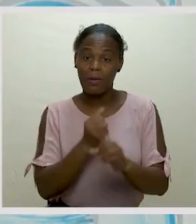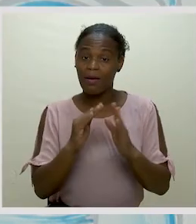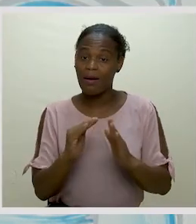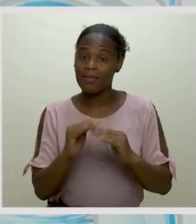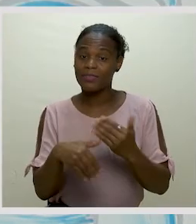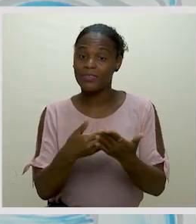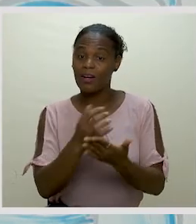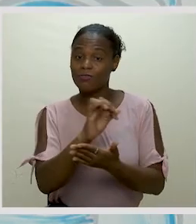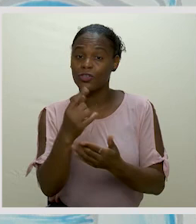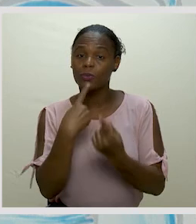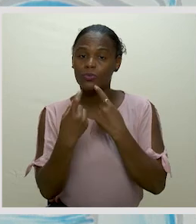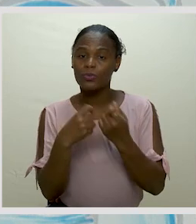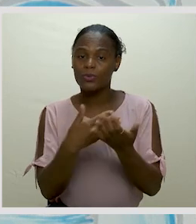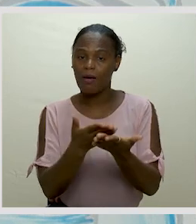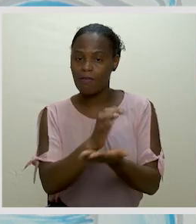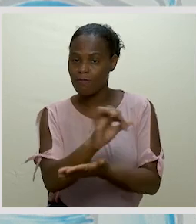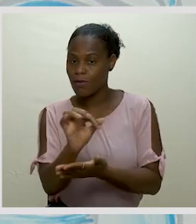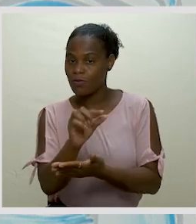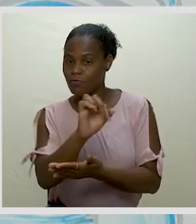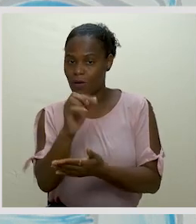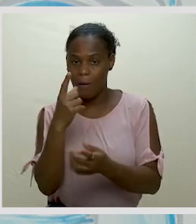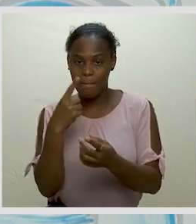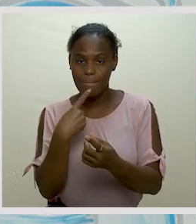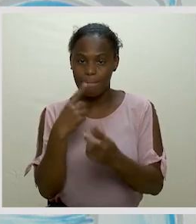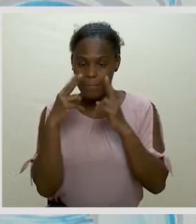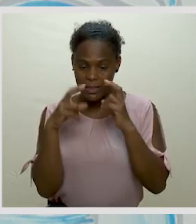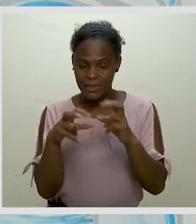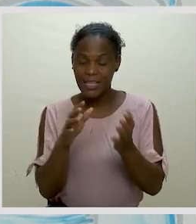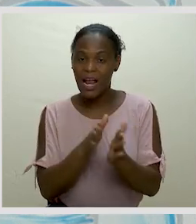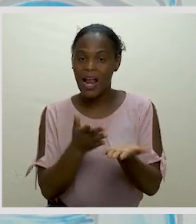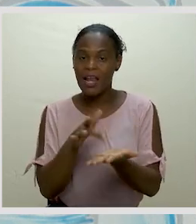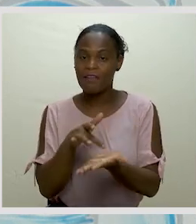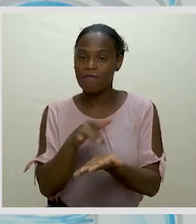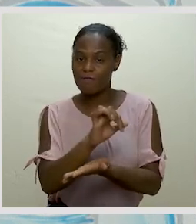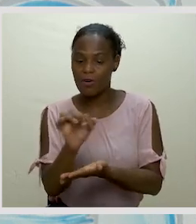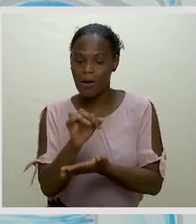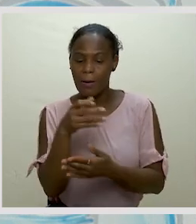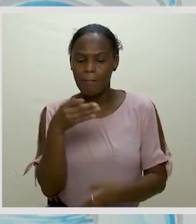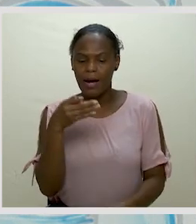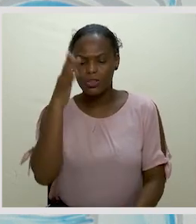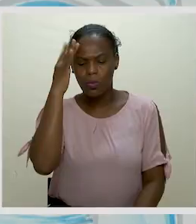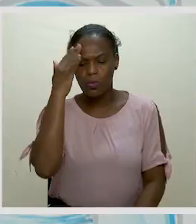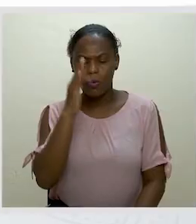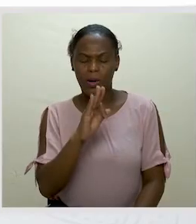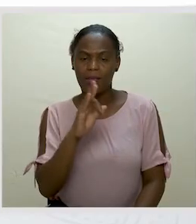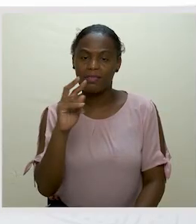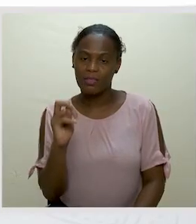Como trabalho de casa, vou-vos deixar uma questão para vocês pesquisarem no vosso manual, na